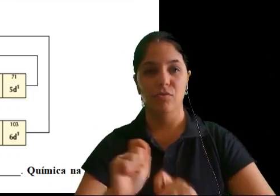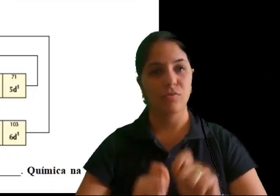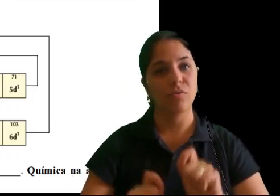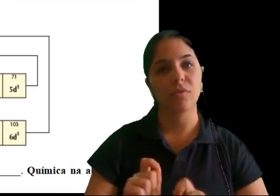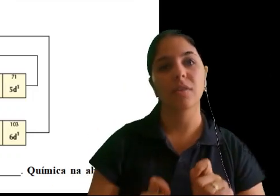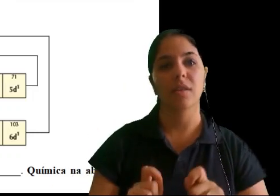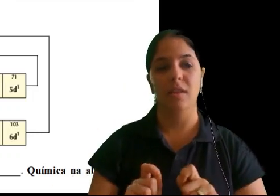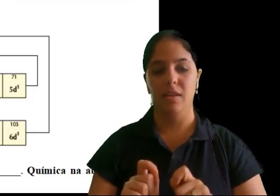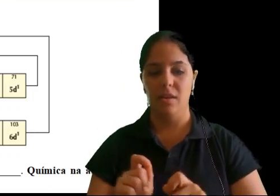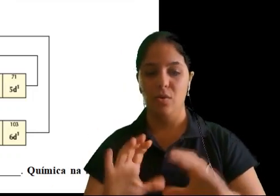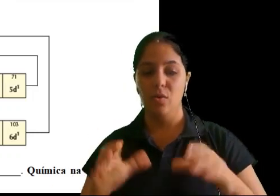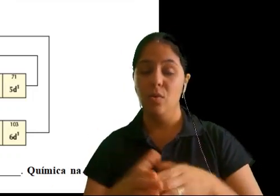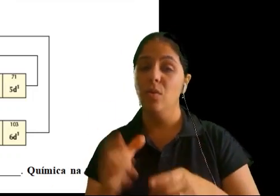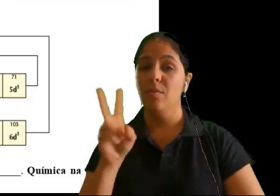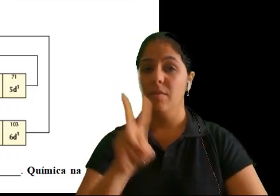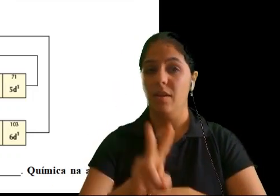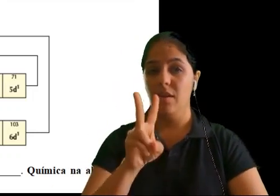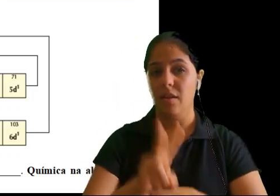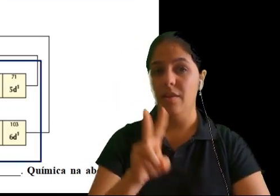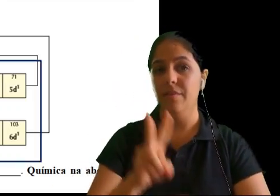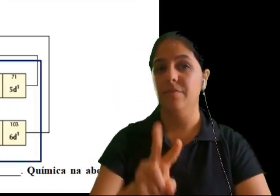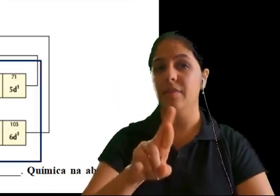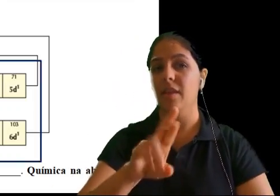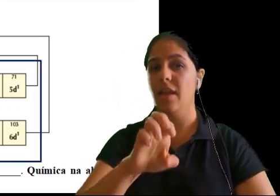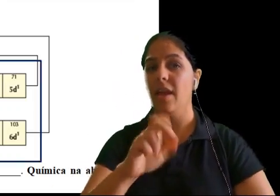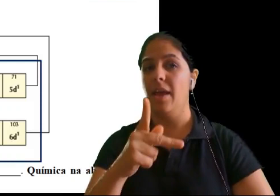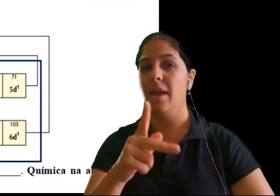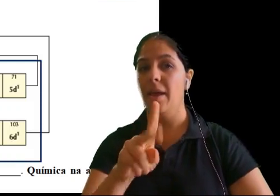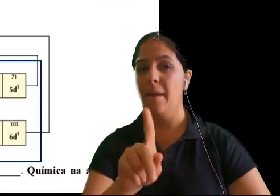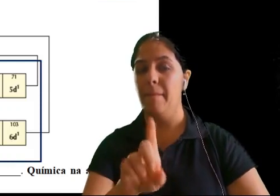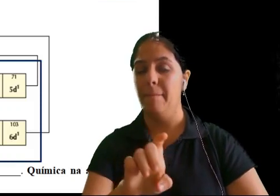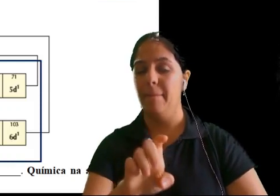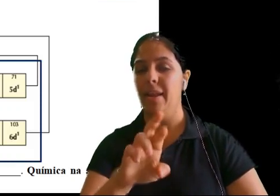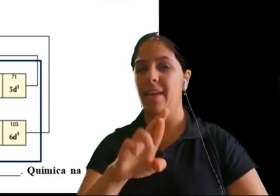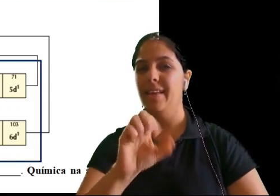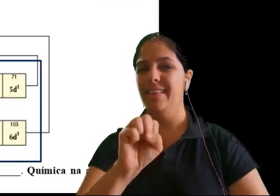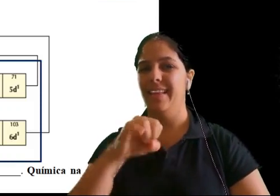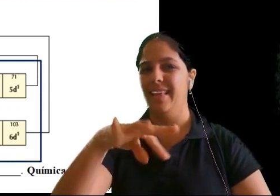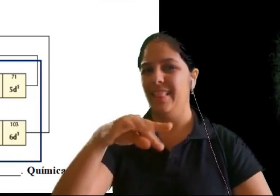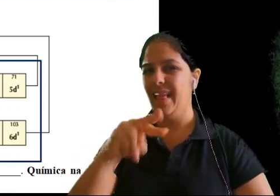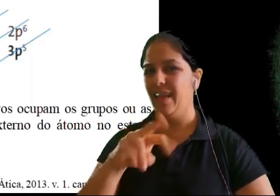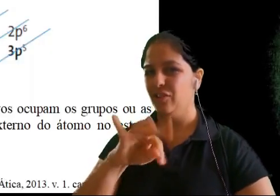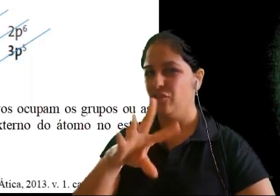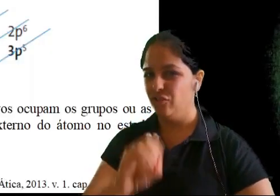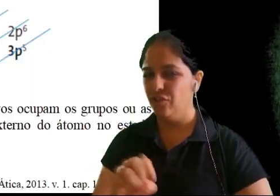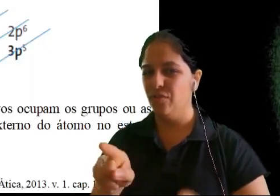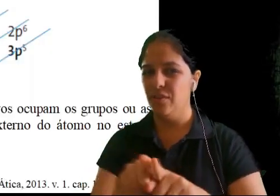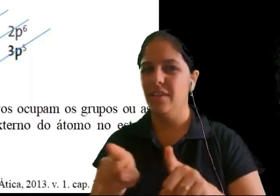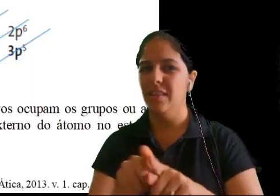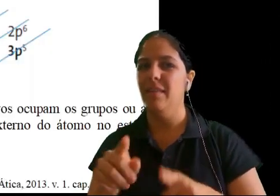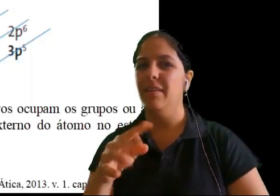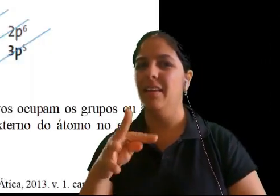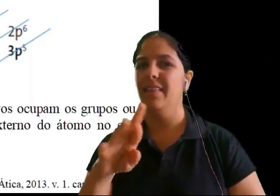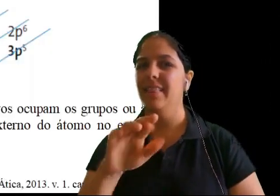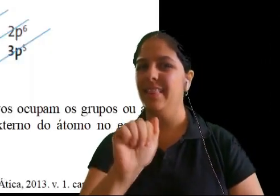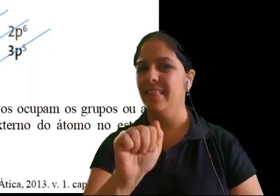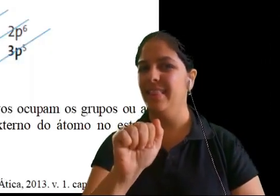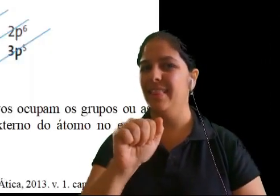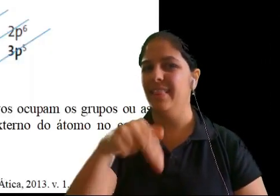como elementos representativos e elementos de transição. E o que seriam os